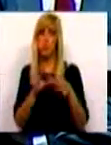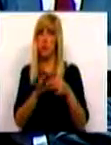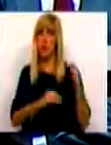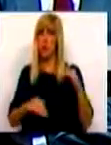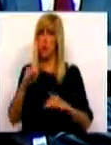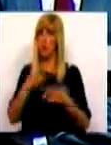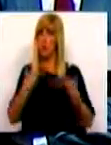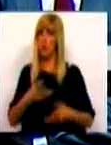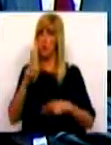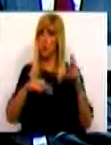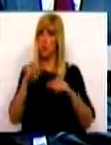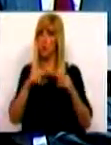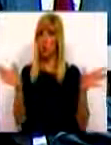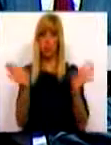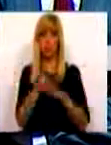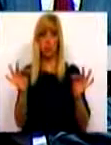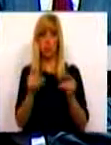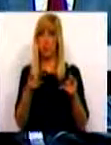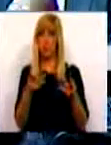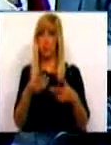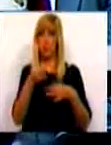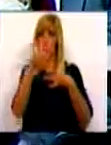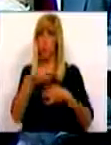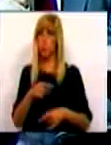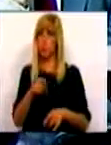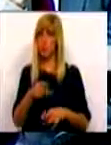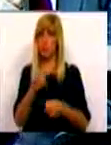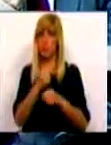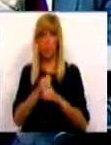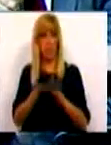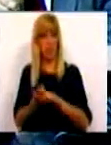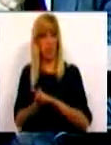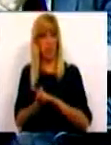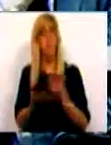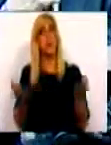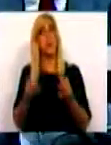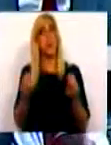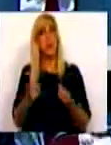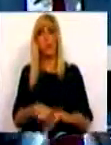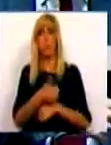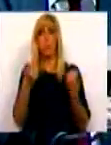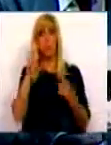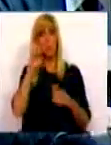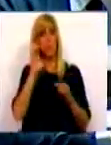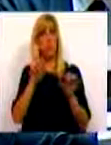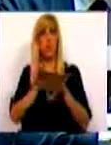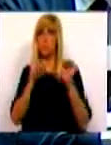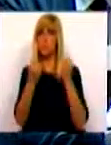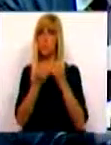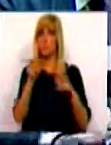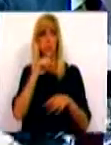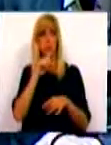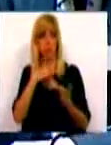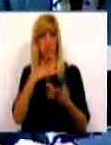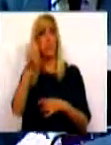carga fiscal ao extraordinário comportamento do emprego, que é, aliás, a melhor segurança social possível para